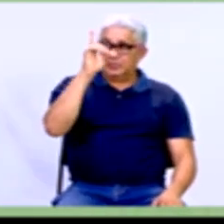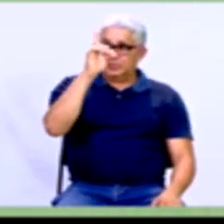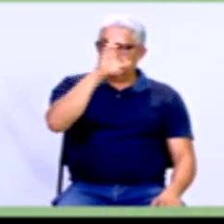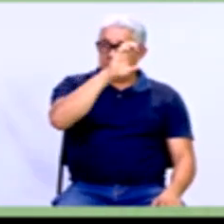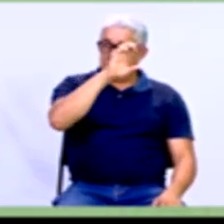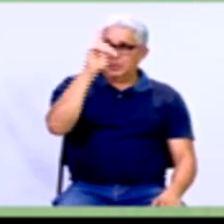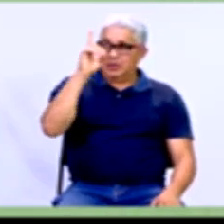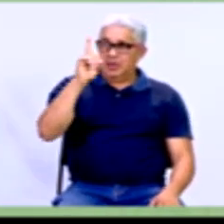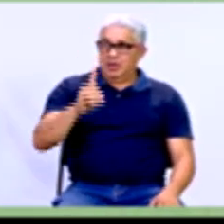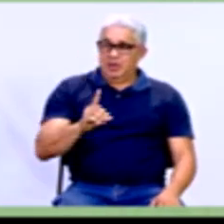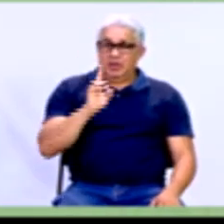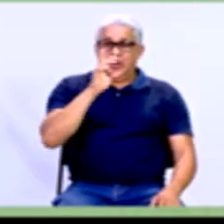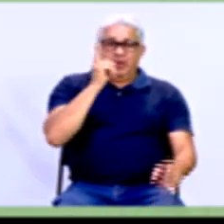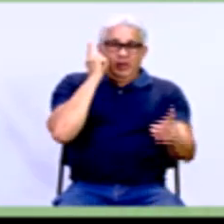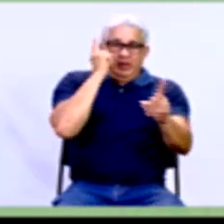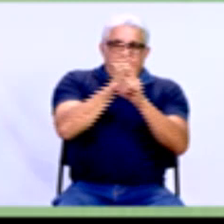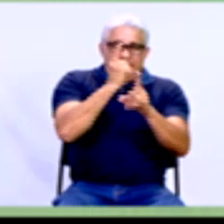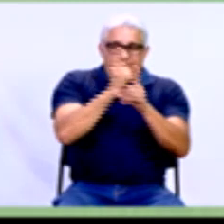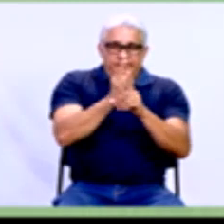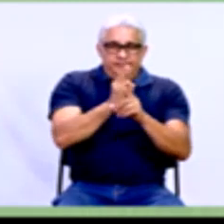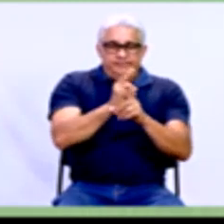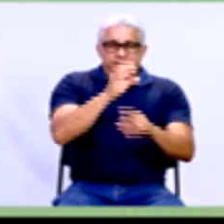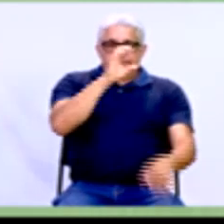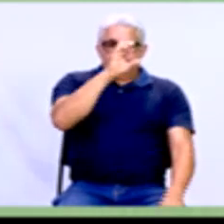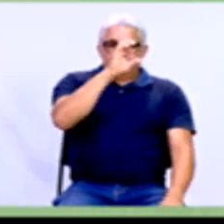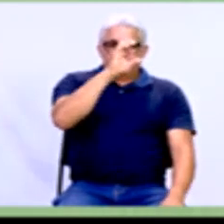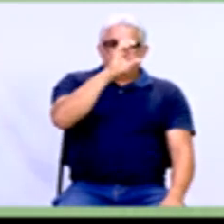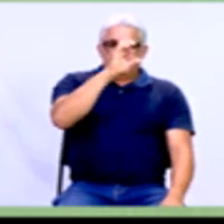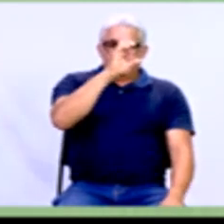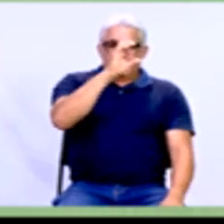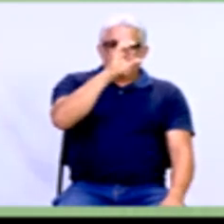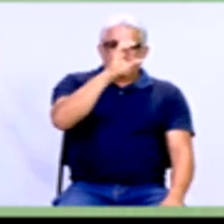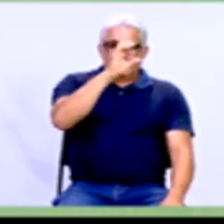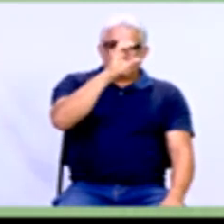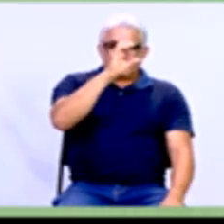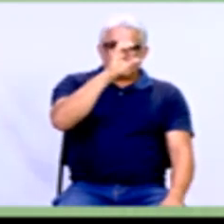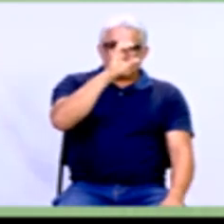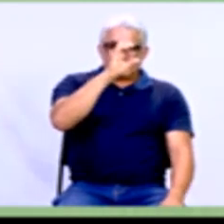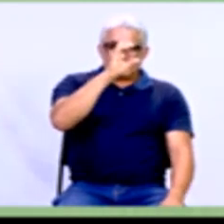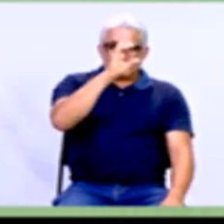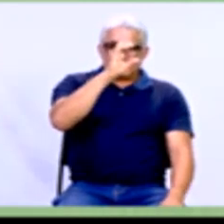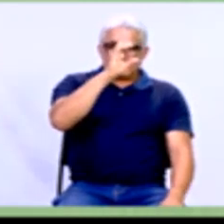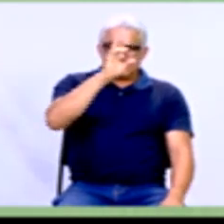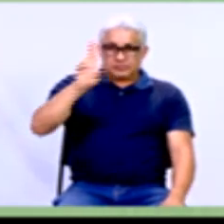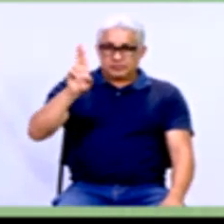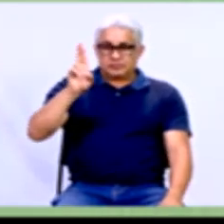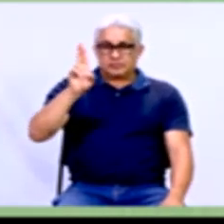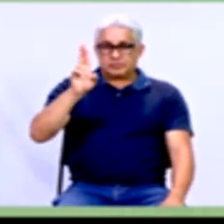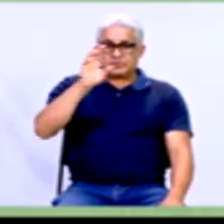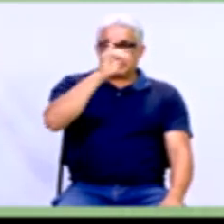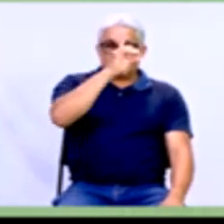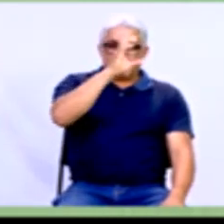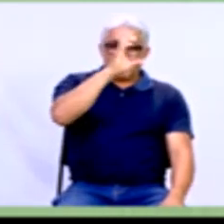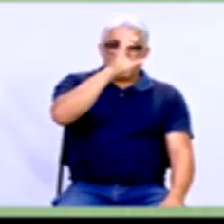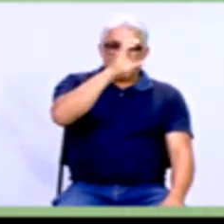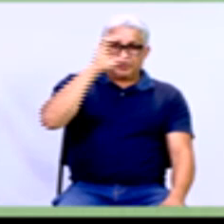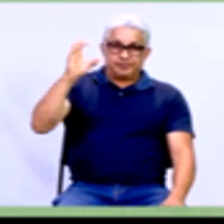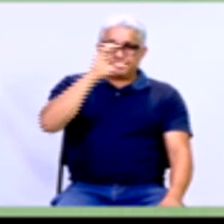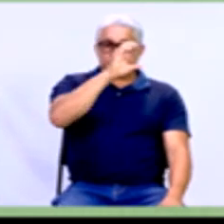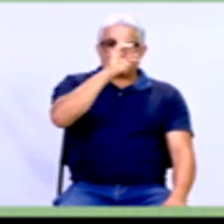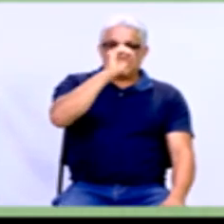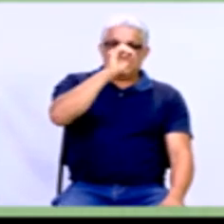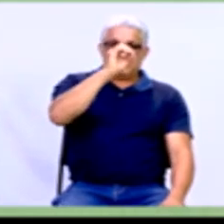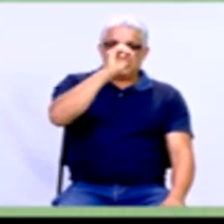quadrado, basta encontrar o valor do coeficiente de correlação, que é o que a gente estudou aula passada, e elevá-lo ao quadrado. Então, se eu